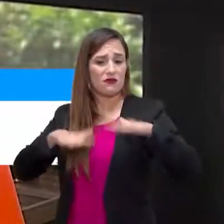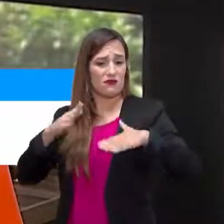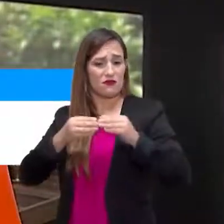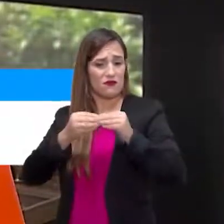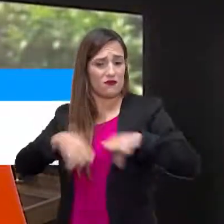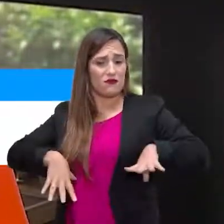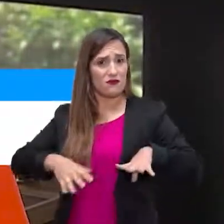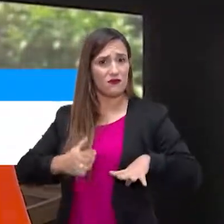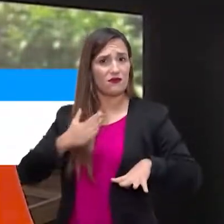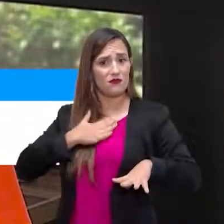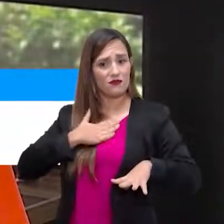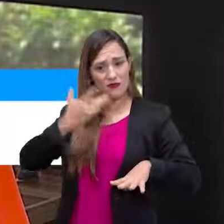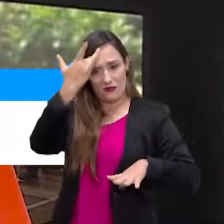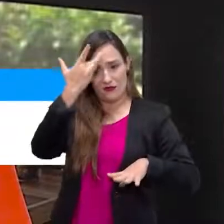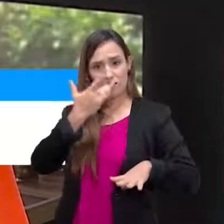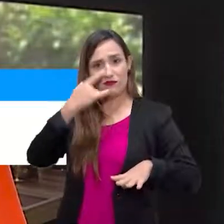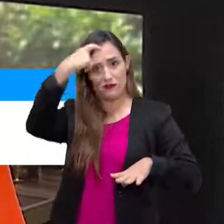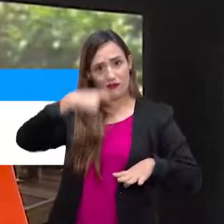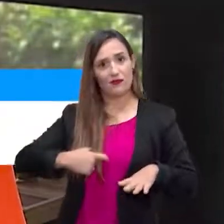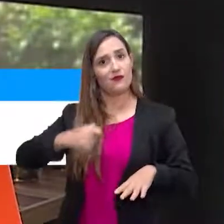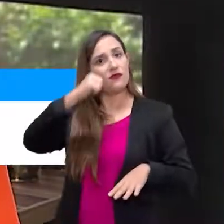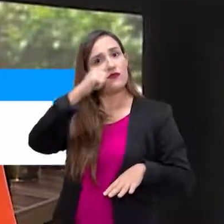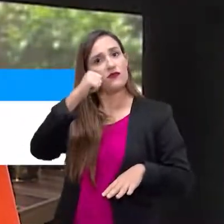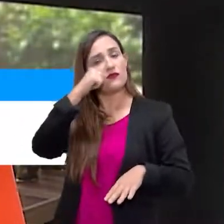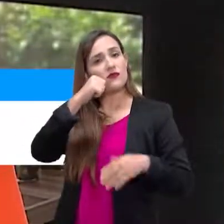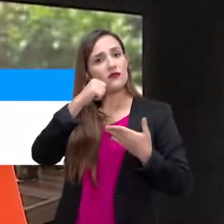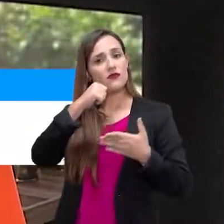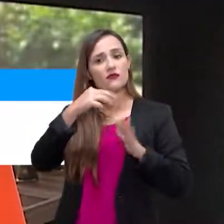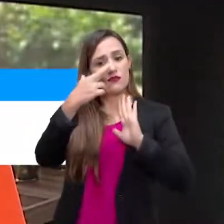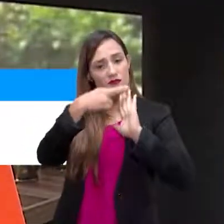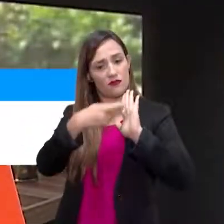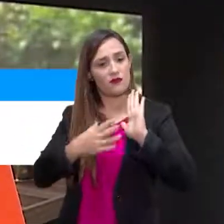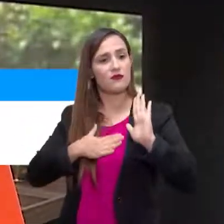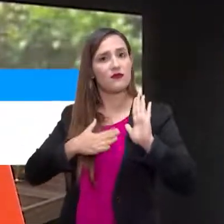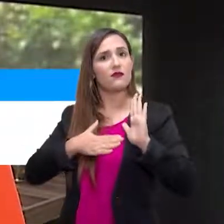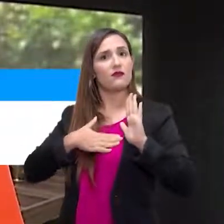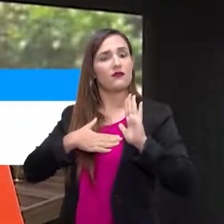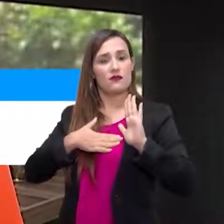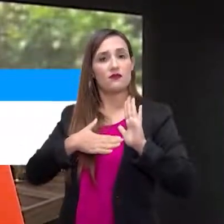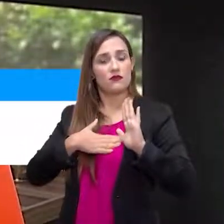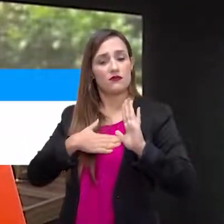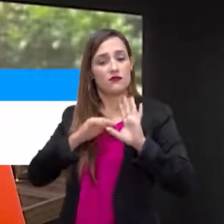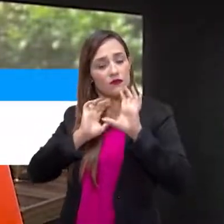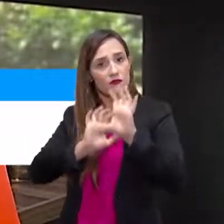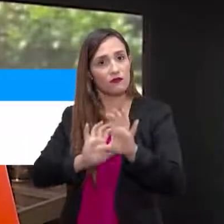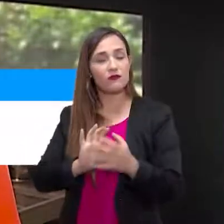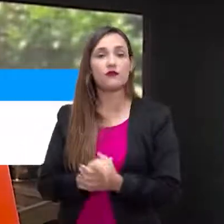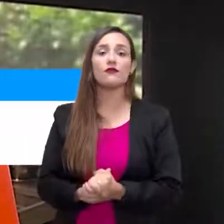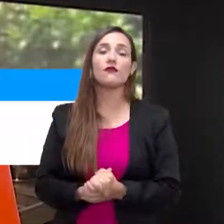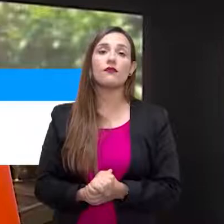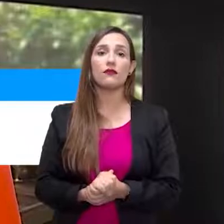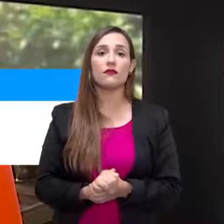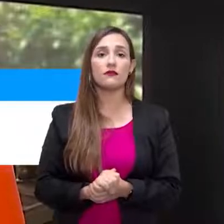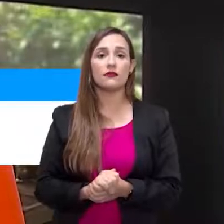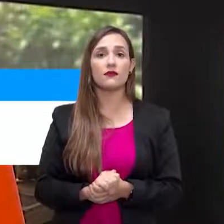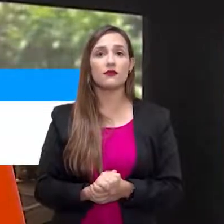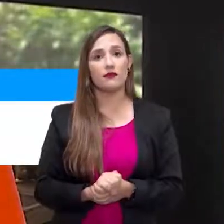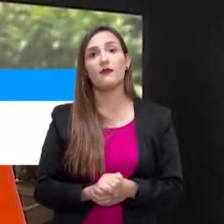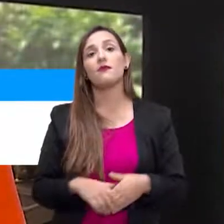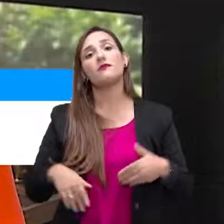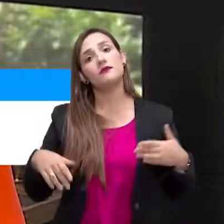funções, inclusive, que não condiz com os seus princípios, a sua maneira de ser, né?